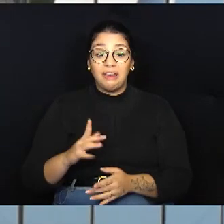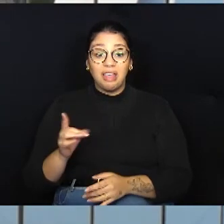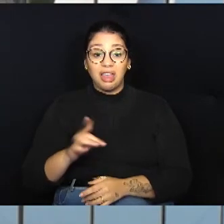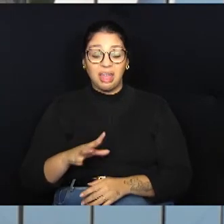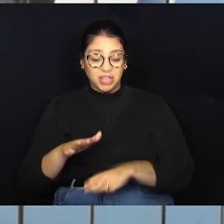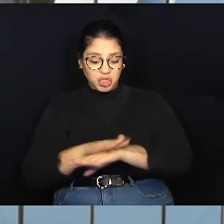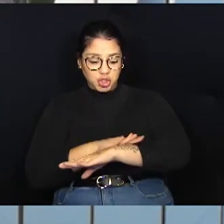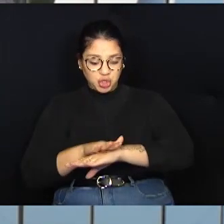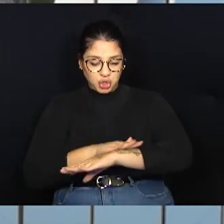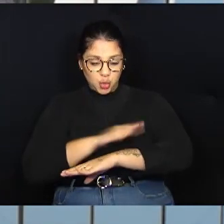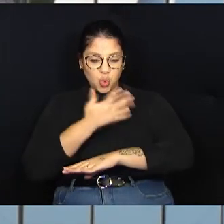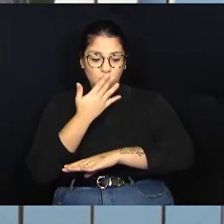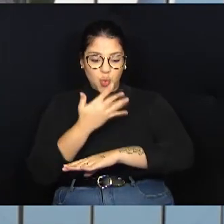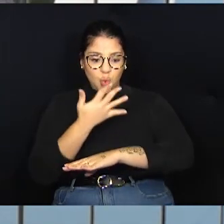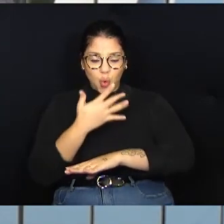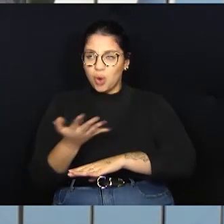pele,